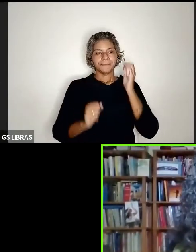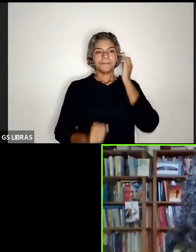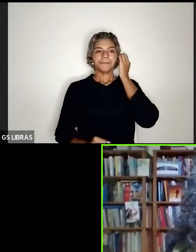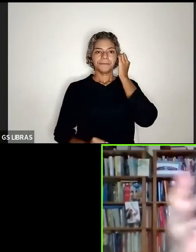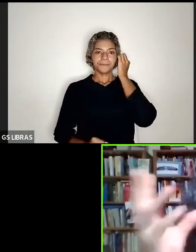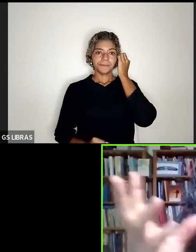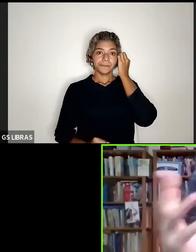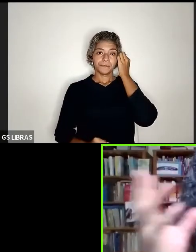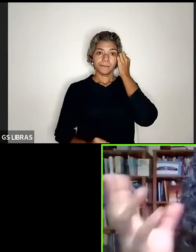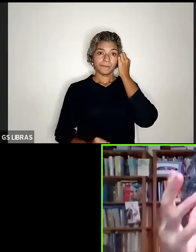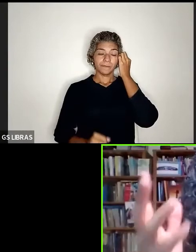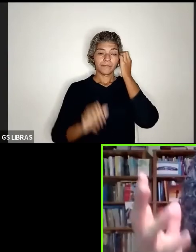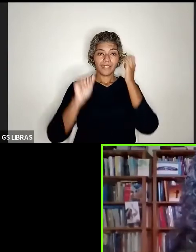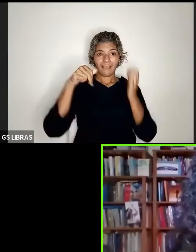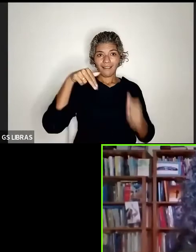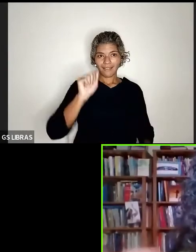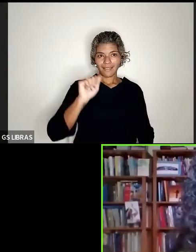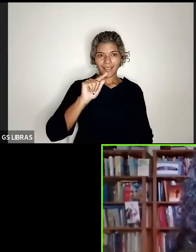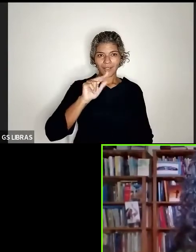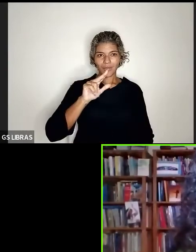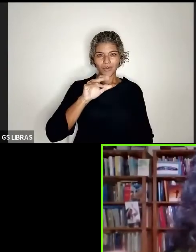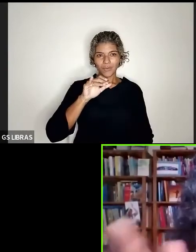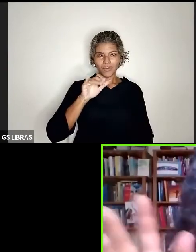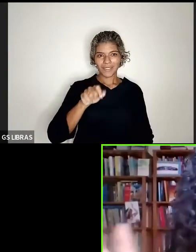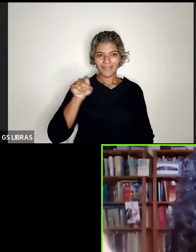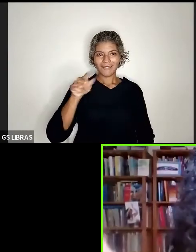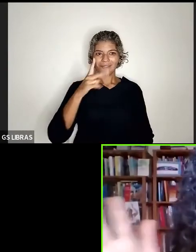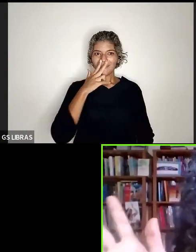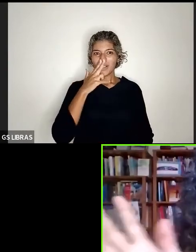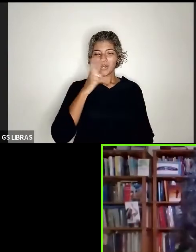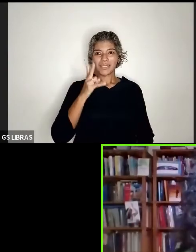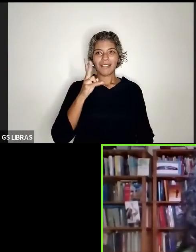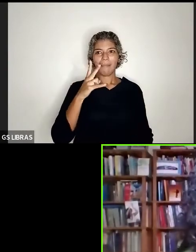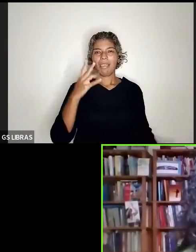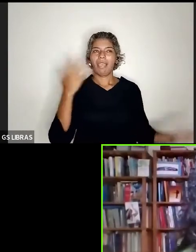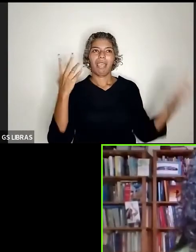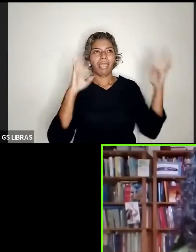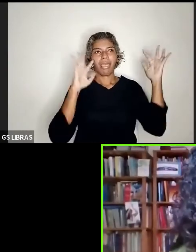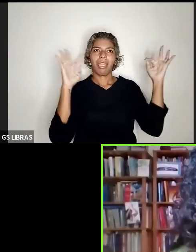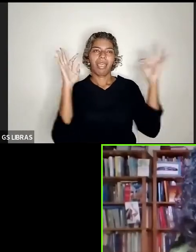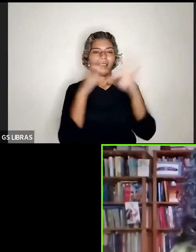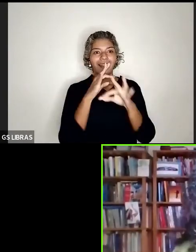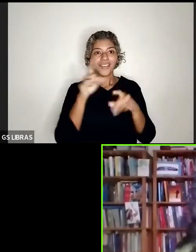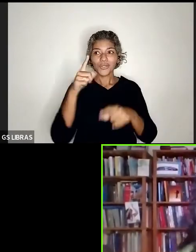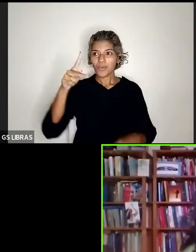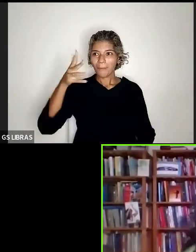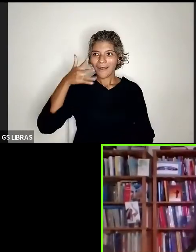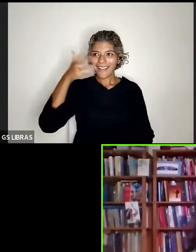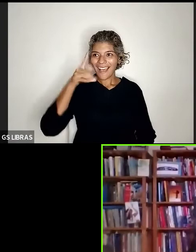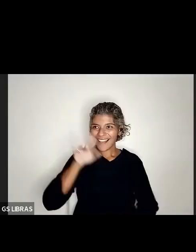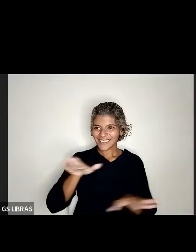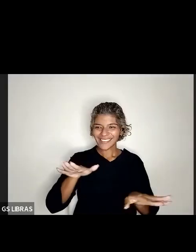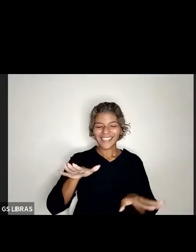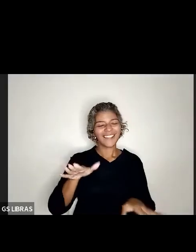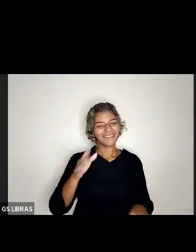você sempre que está dispersa e desorganizada fizer falas assim, então é algo